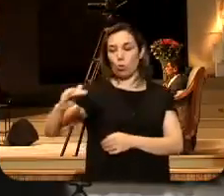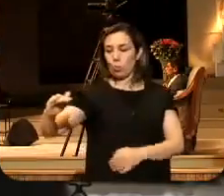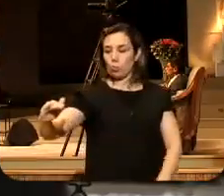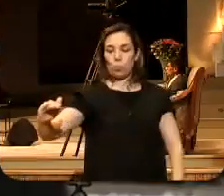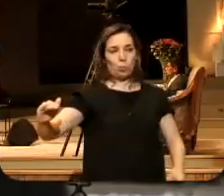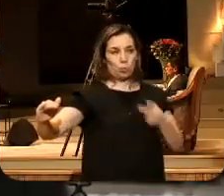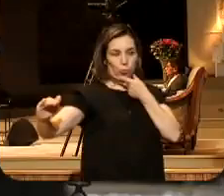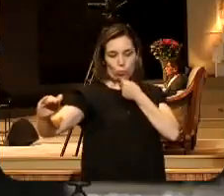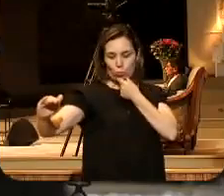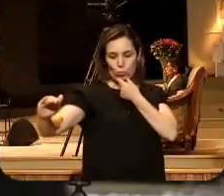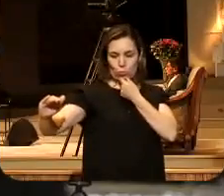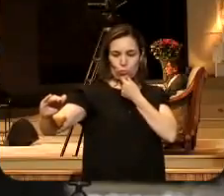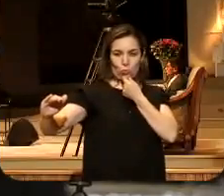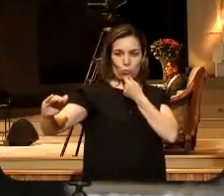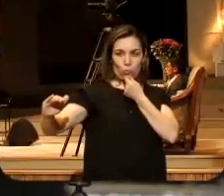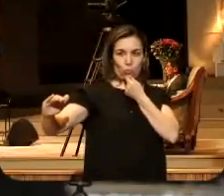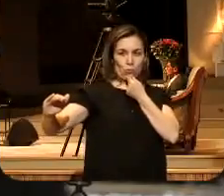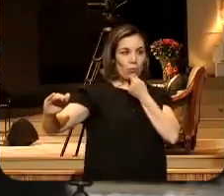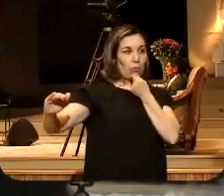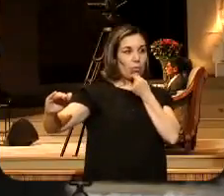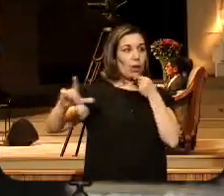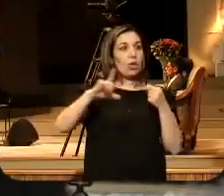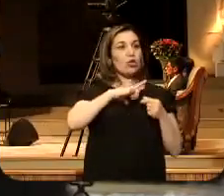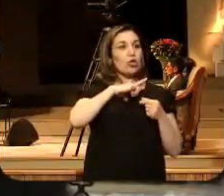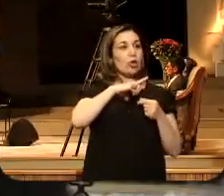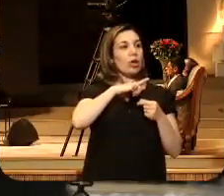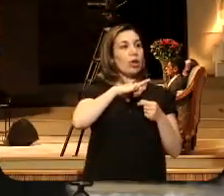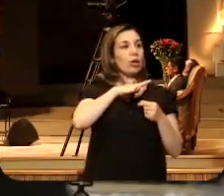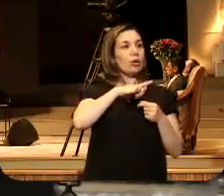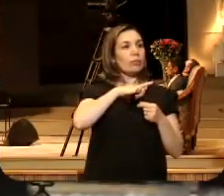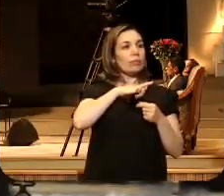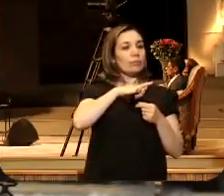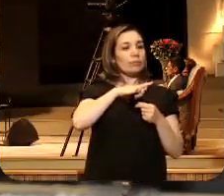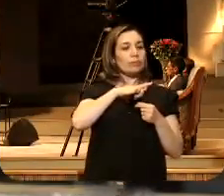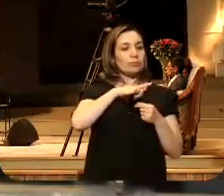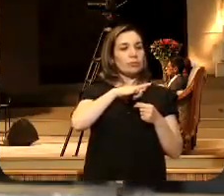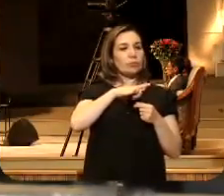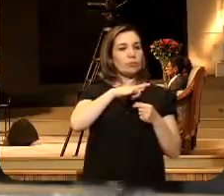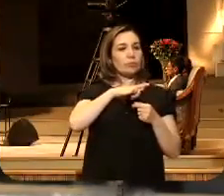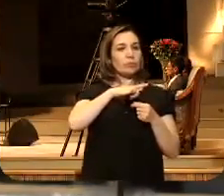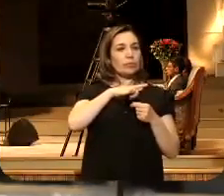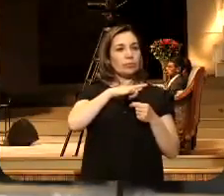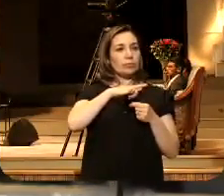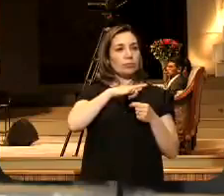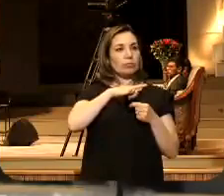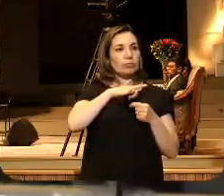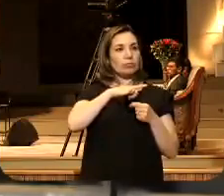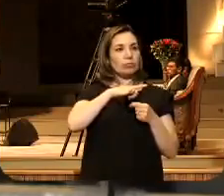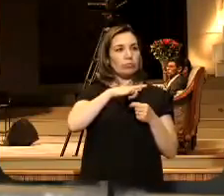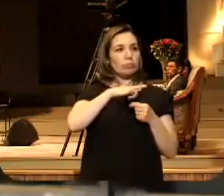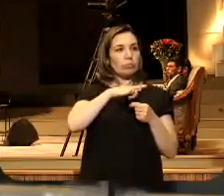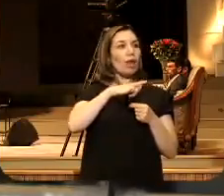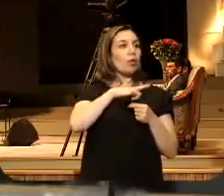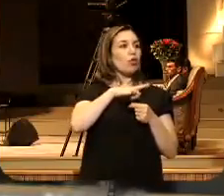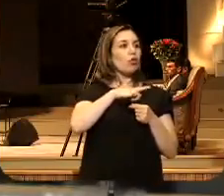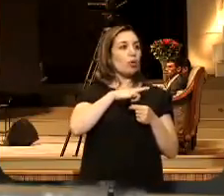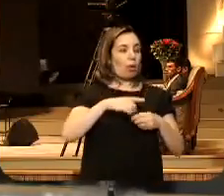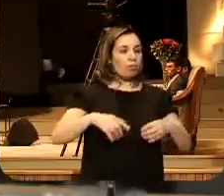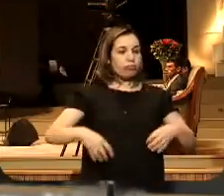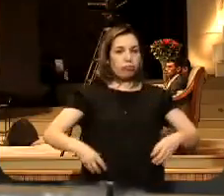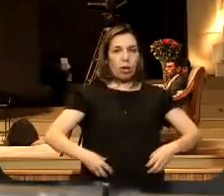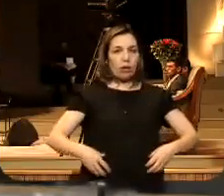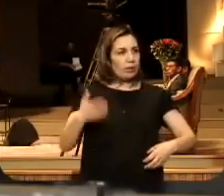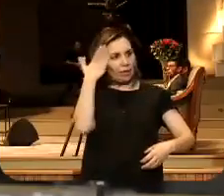Era um menino. E ele tinha feito um transplante e estava rejeitando, e ele iria a óbito.